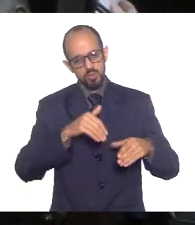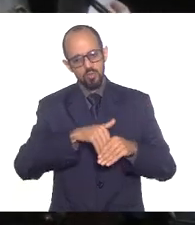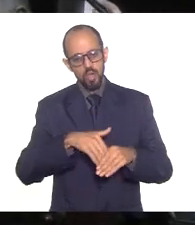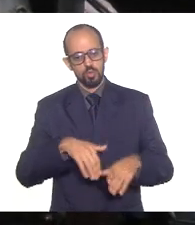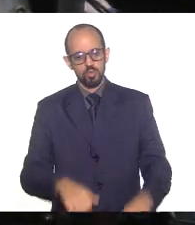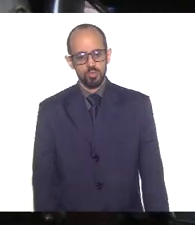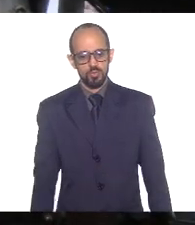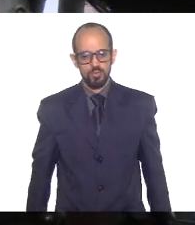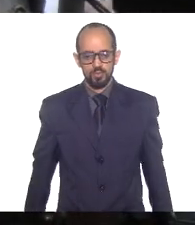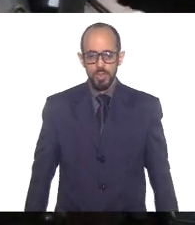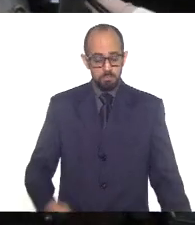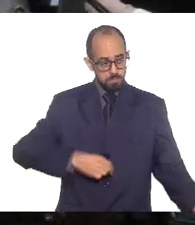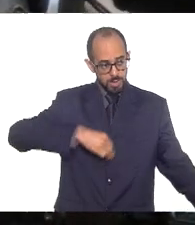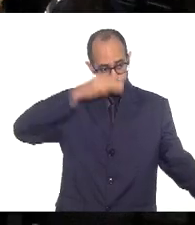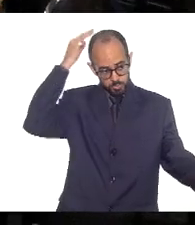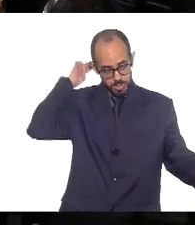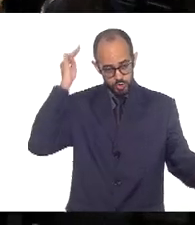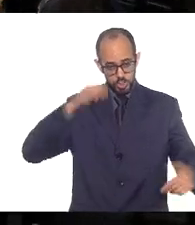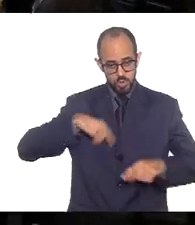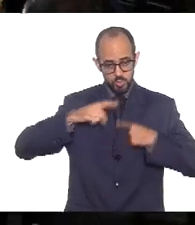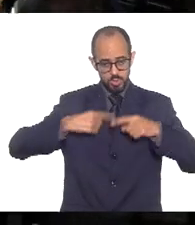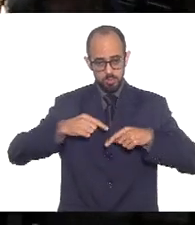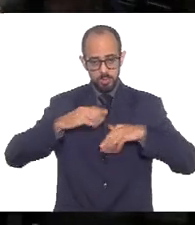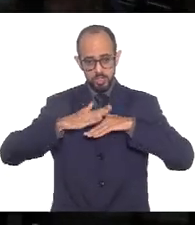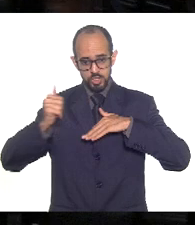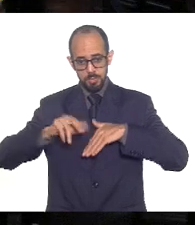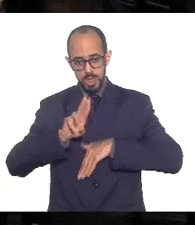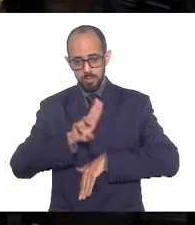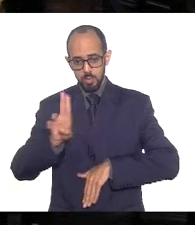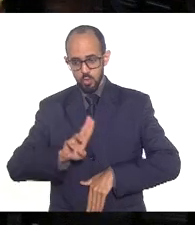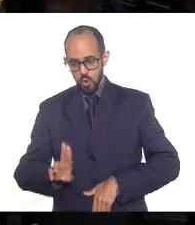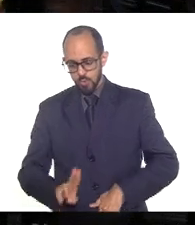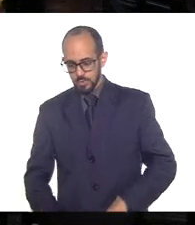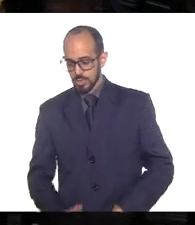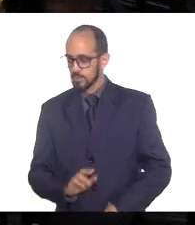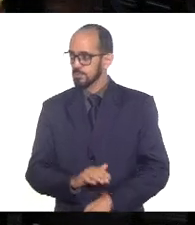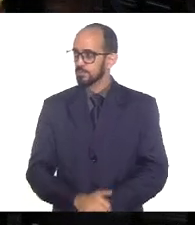por favor pois vamos dar a chamada nominal